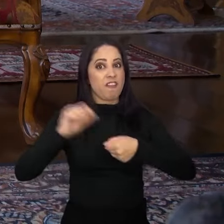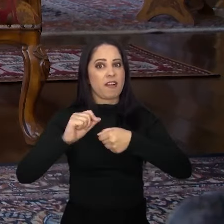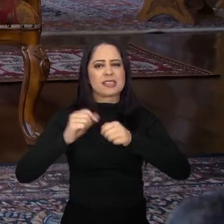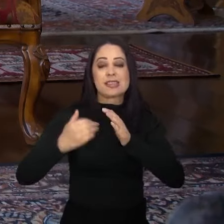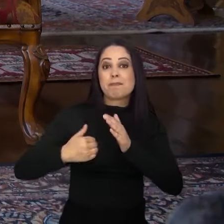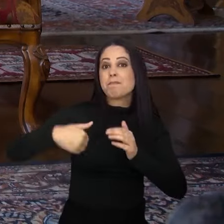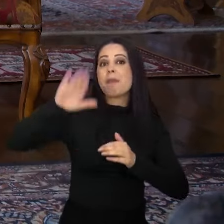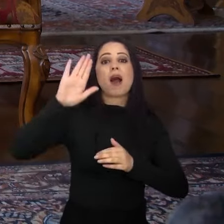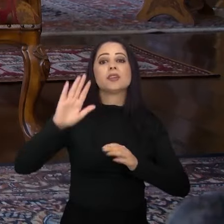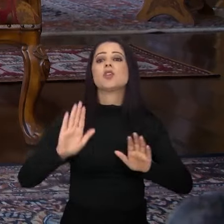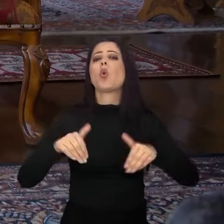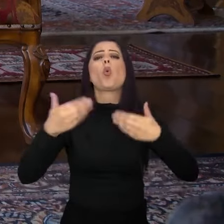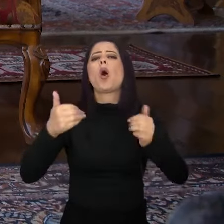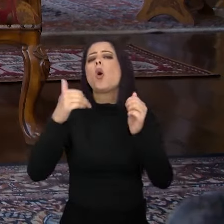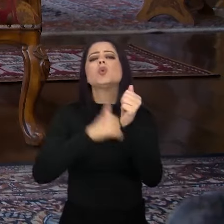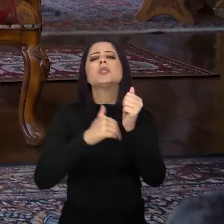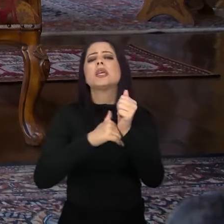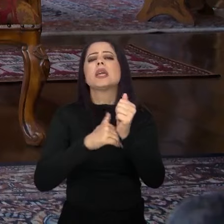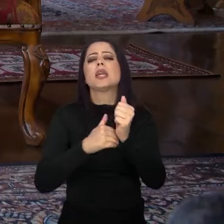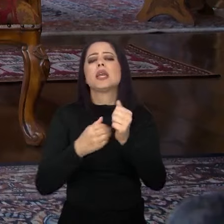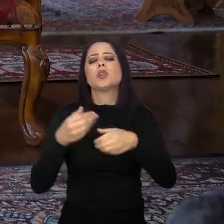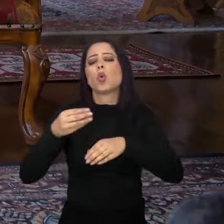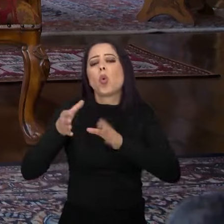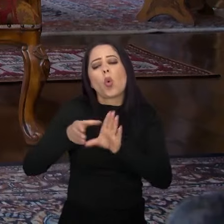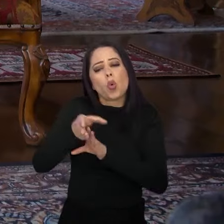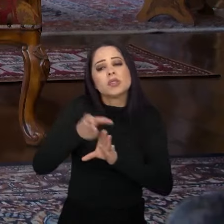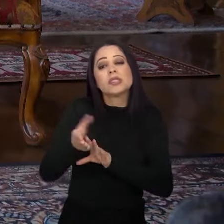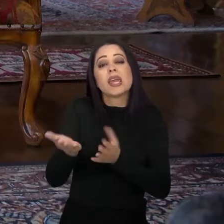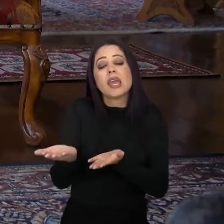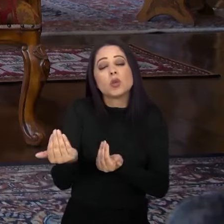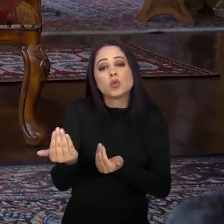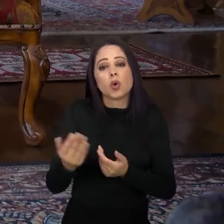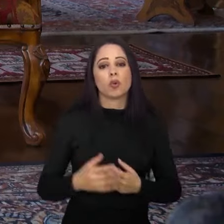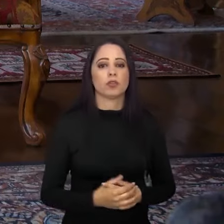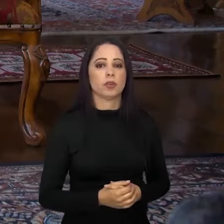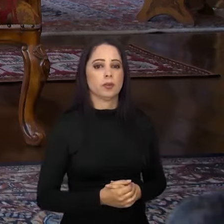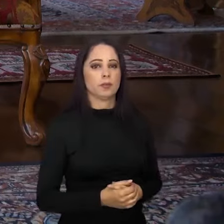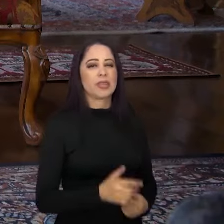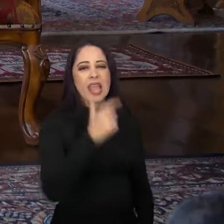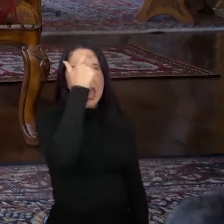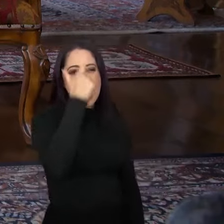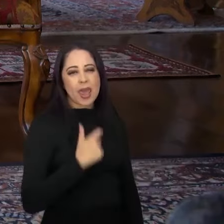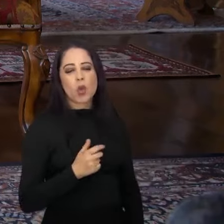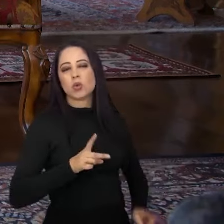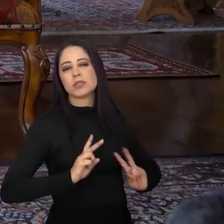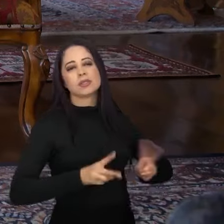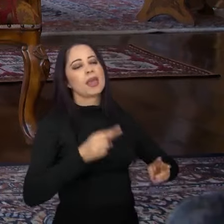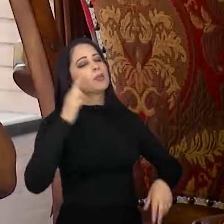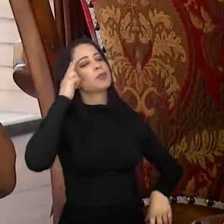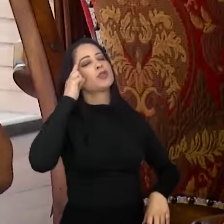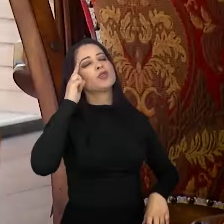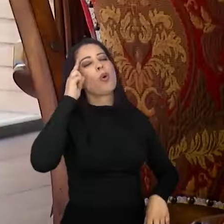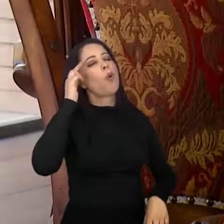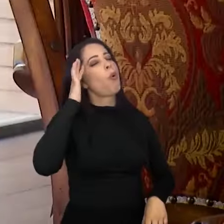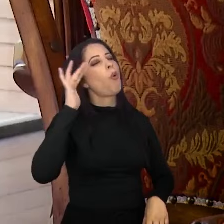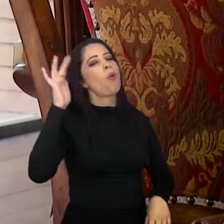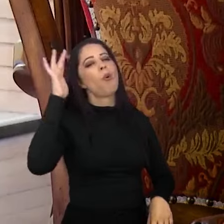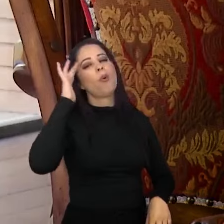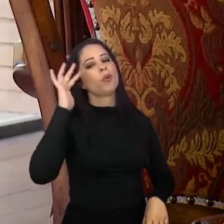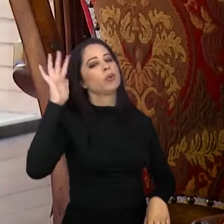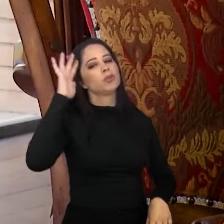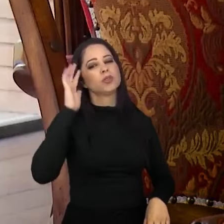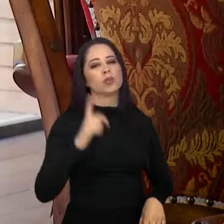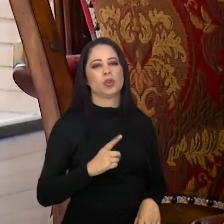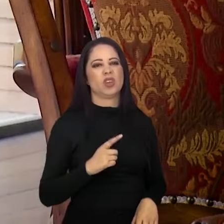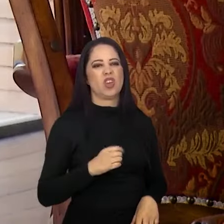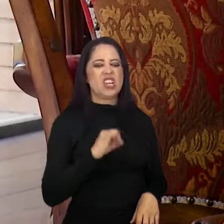é pedido? Qual que é o segredo para os jovens que estão nos assistindo? O segredo é o seguinte, é que você... Eu sonho muito, tá? Desses sonhos tem os